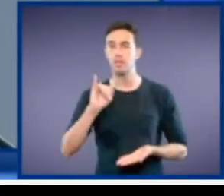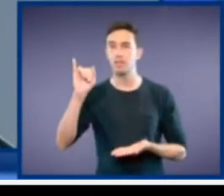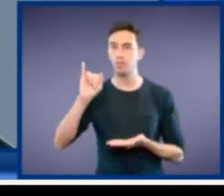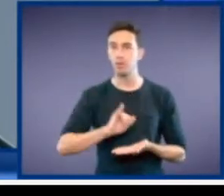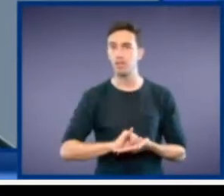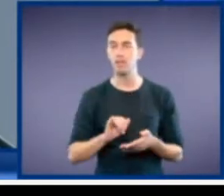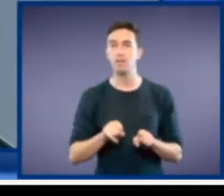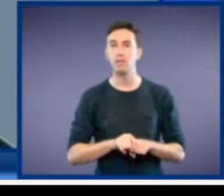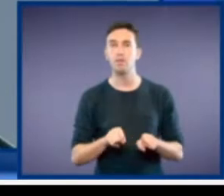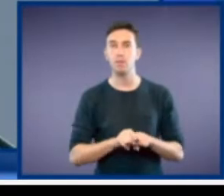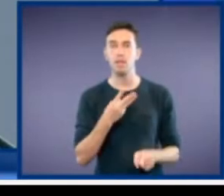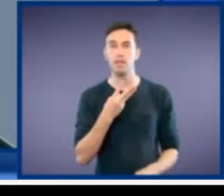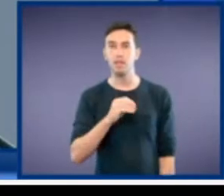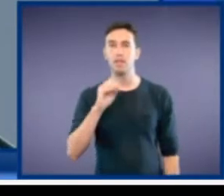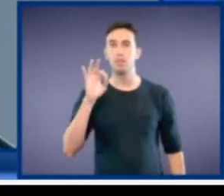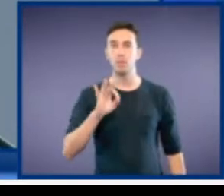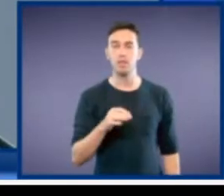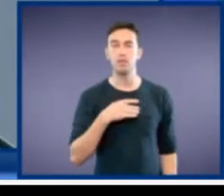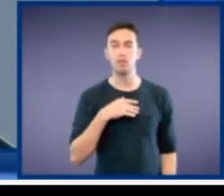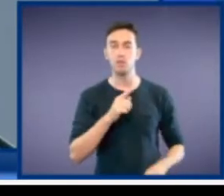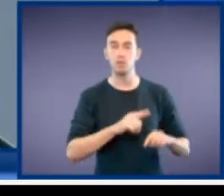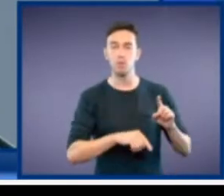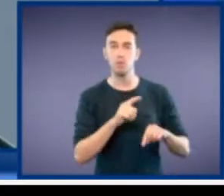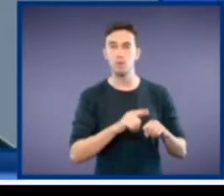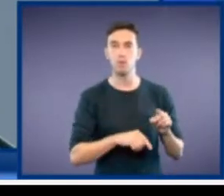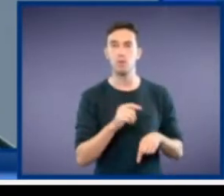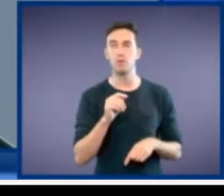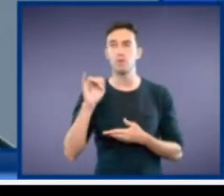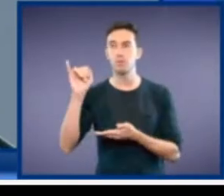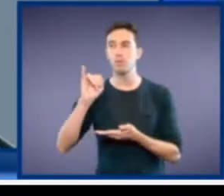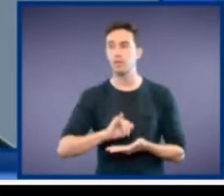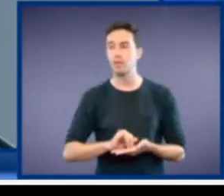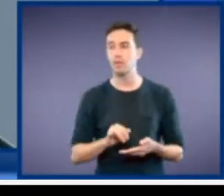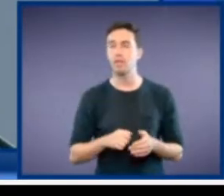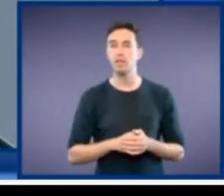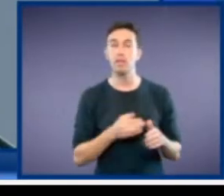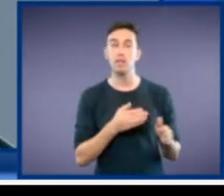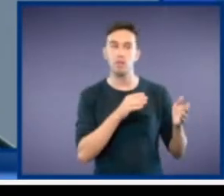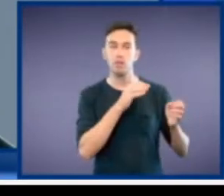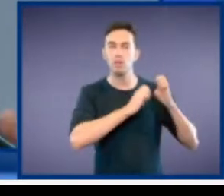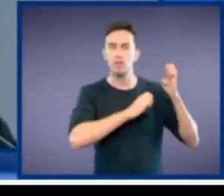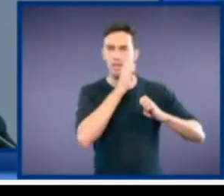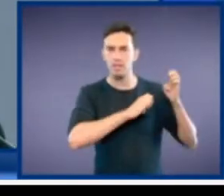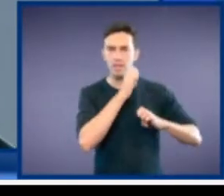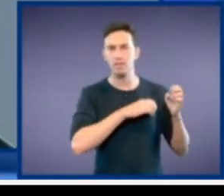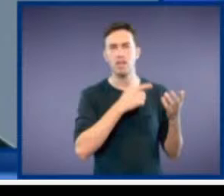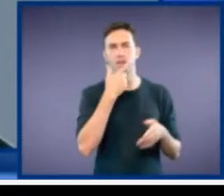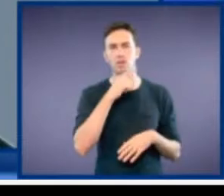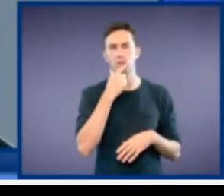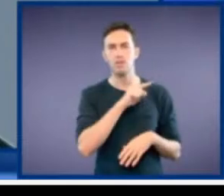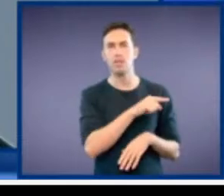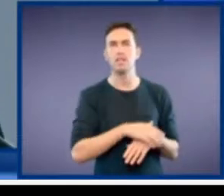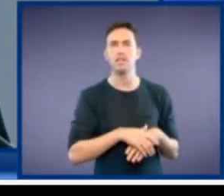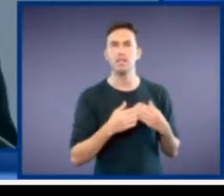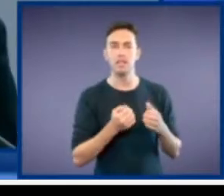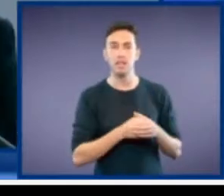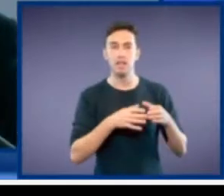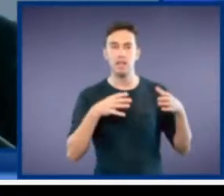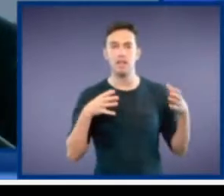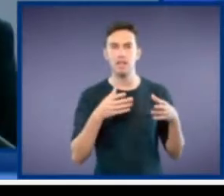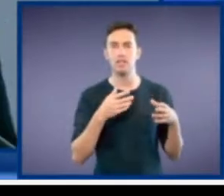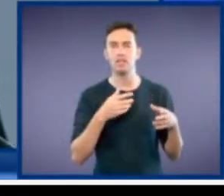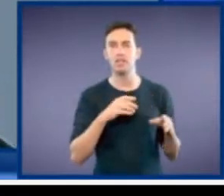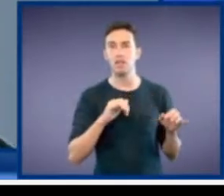35% do imposto sobre produtos industrializados, né? Isso gera ganho de produtividade, gera menor peso para o setor produtivo,